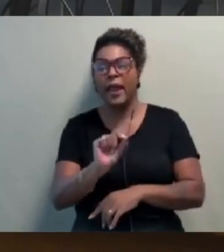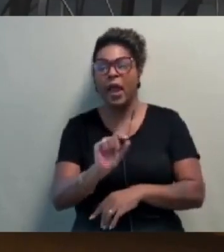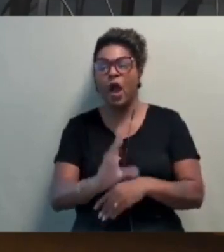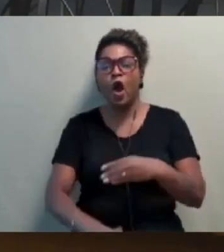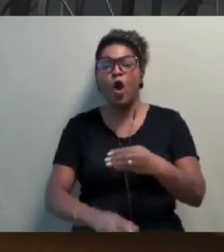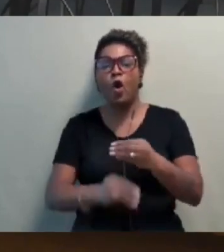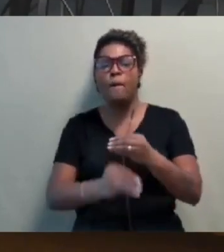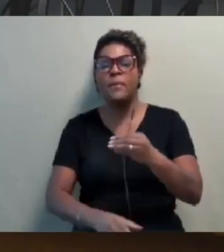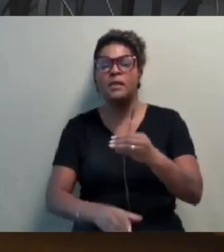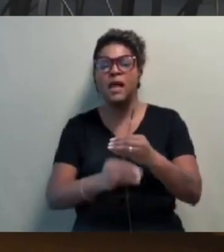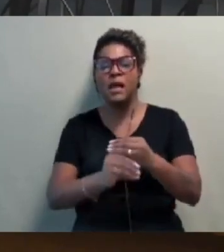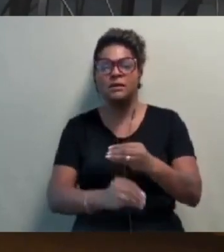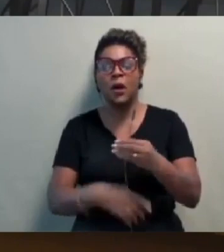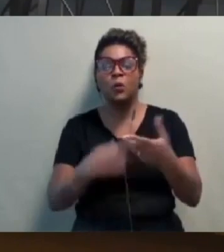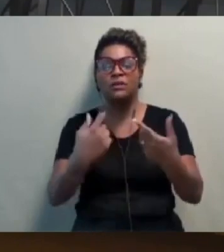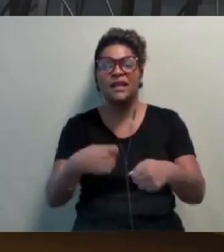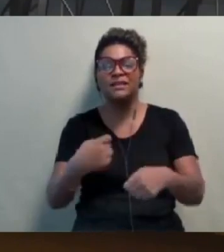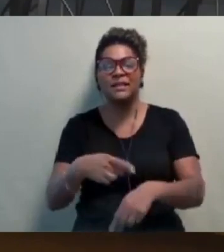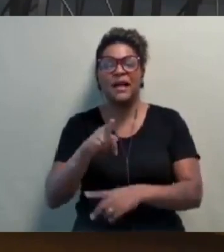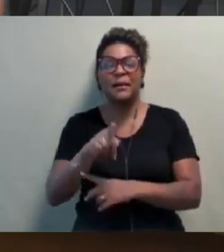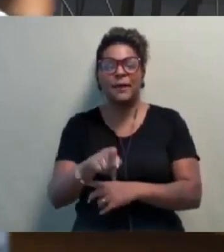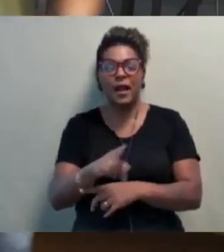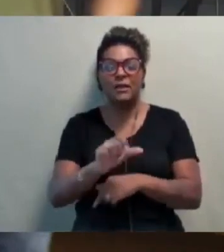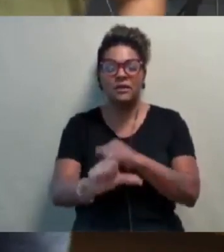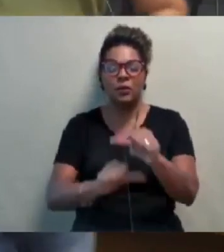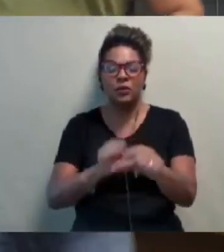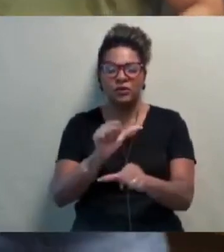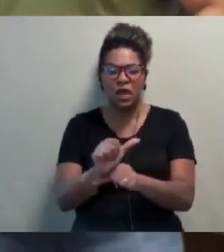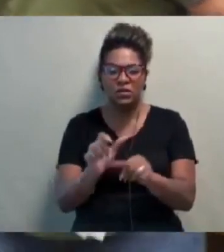de mudança na legislação. Então, quero encaminhar o voto não.